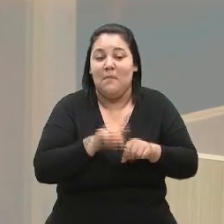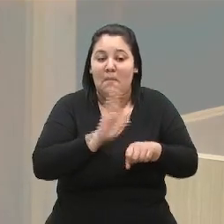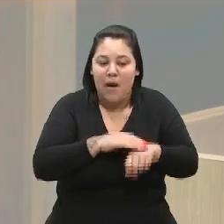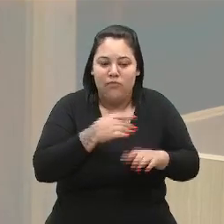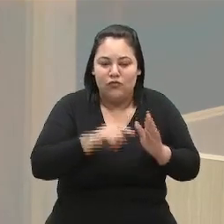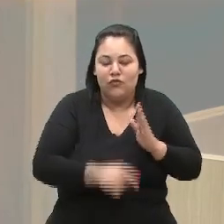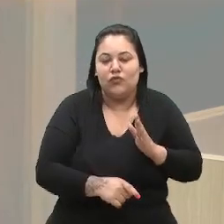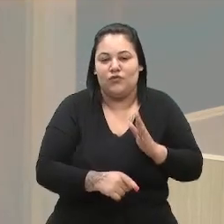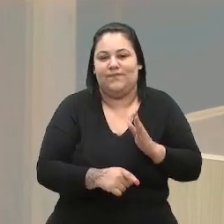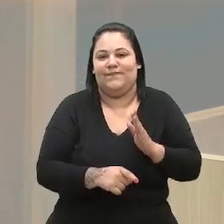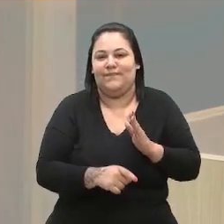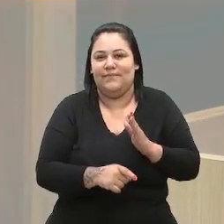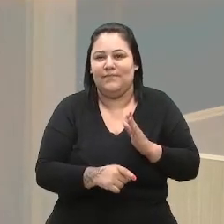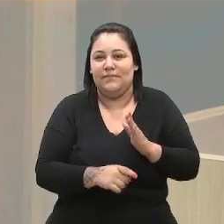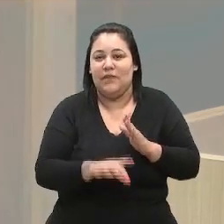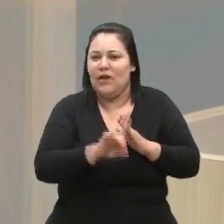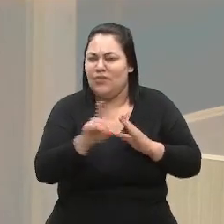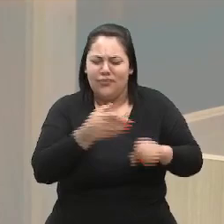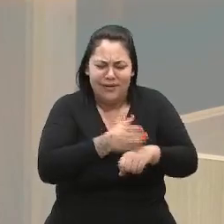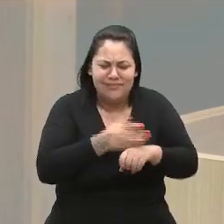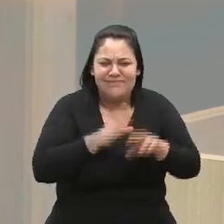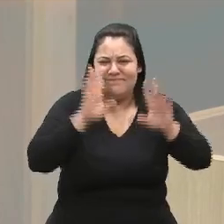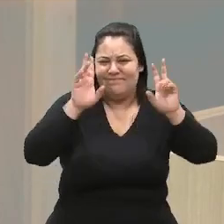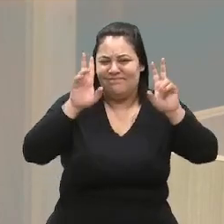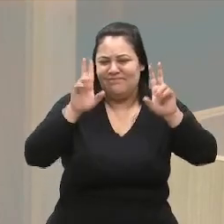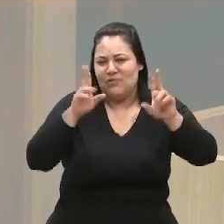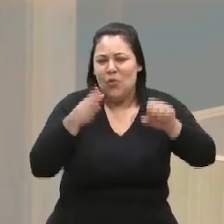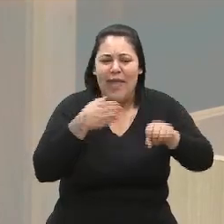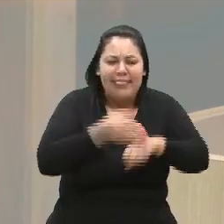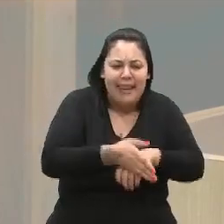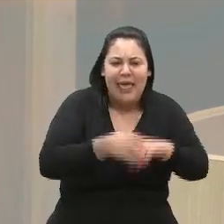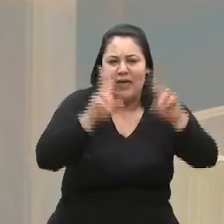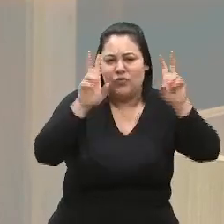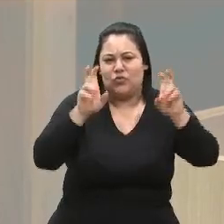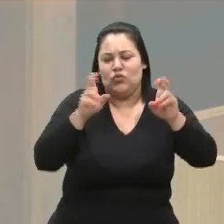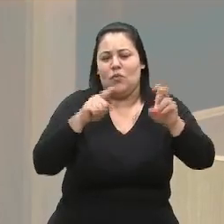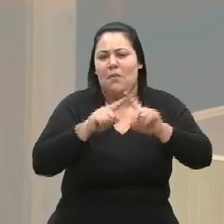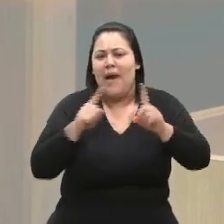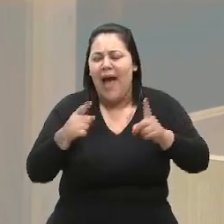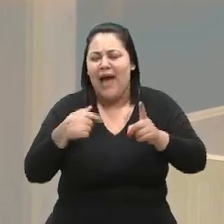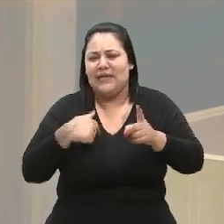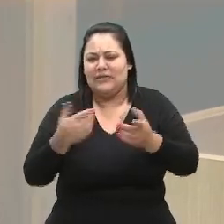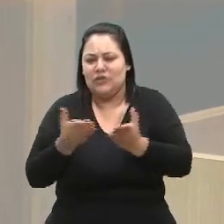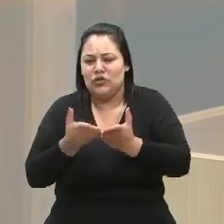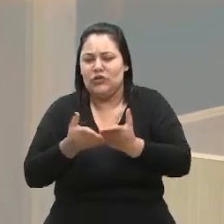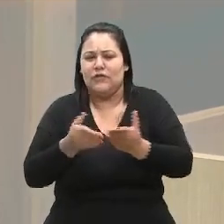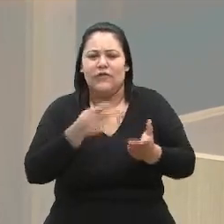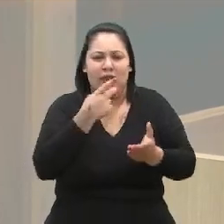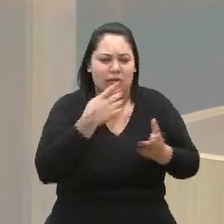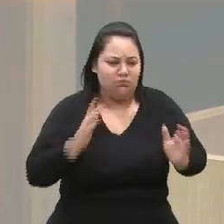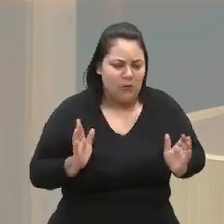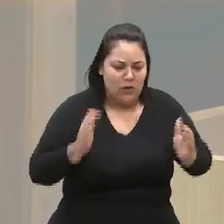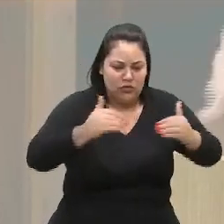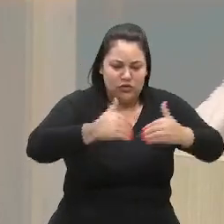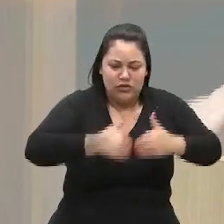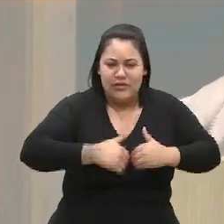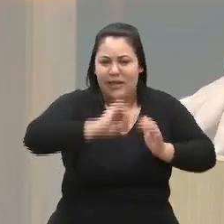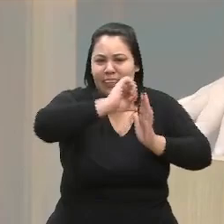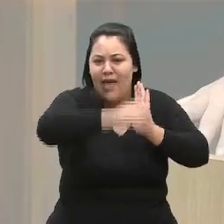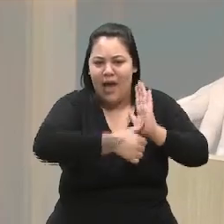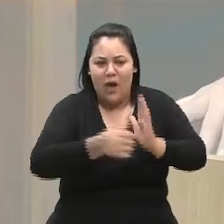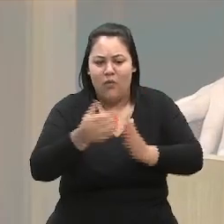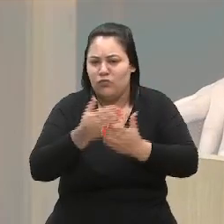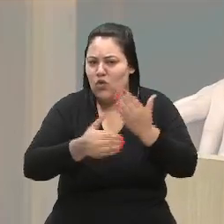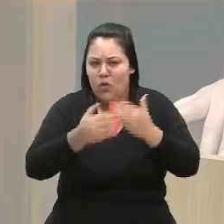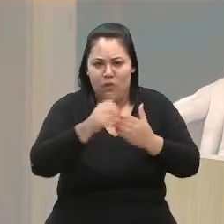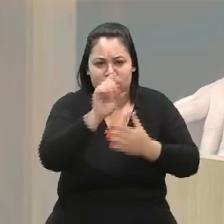Eu não entrei nesse tema, mas estudando, falamos aqui dos autistas, Down e todas as